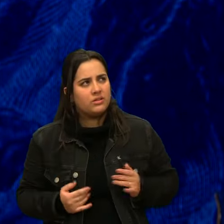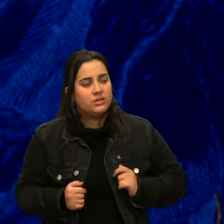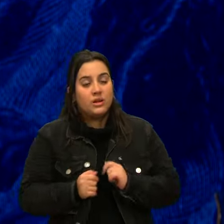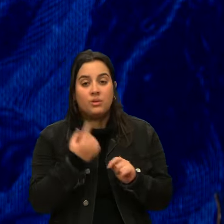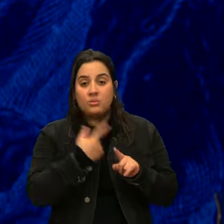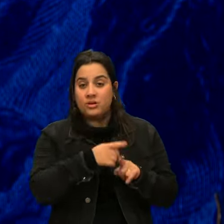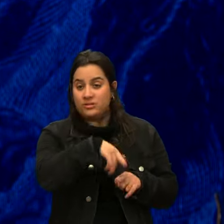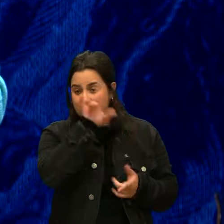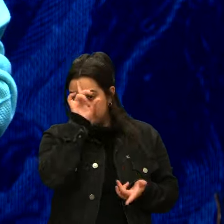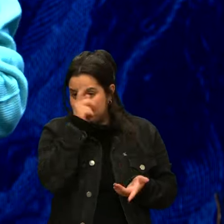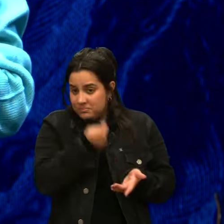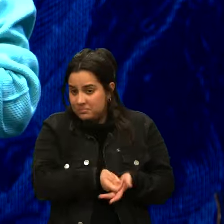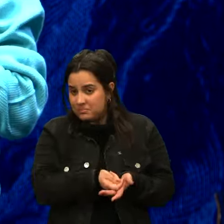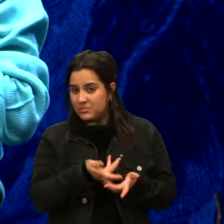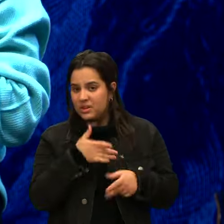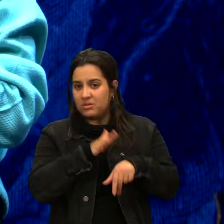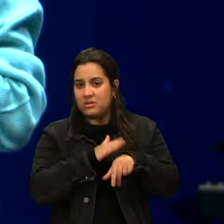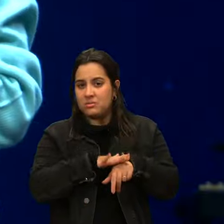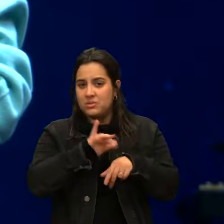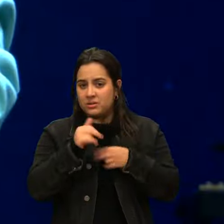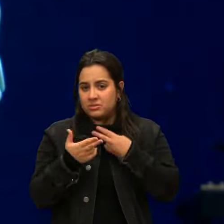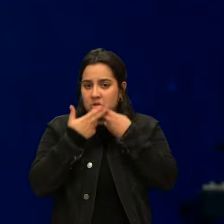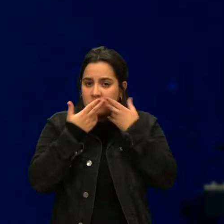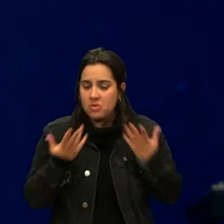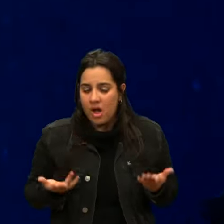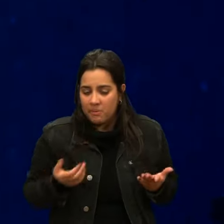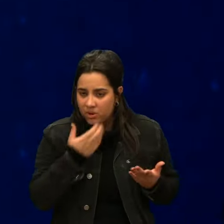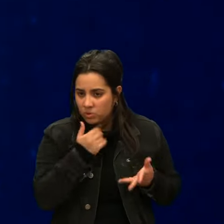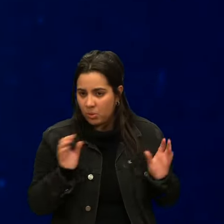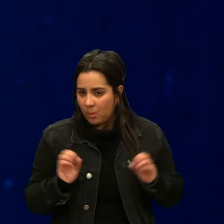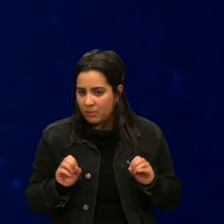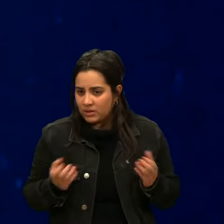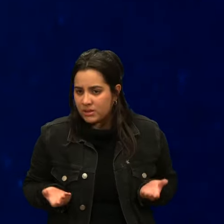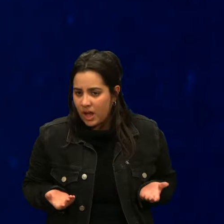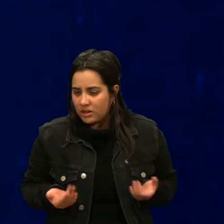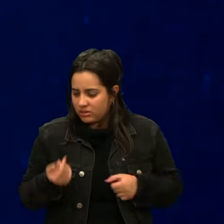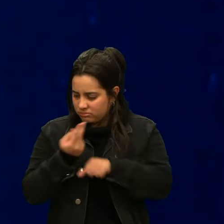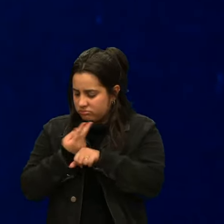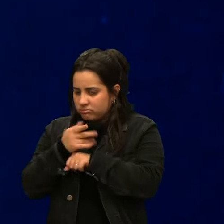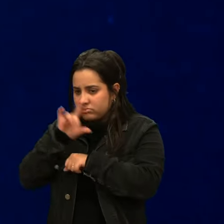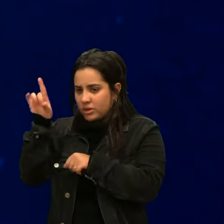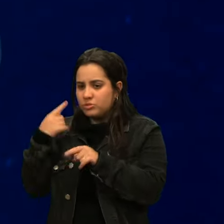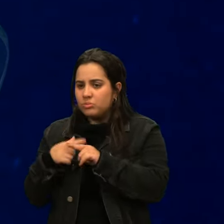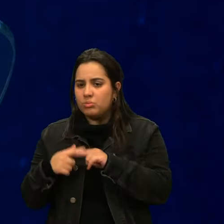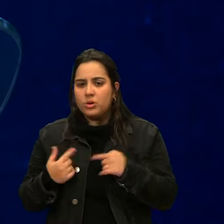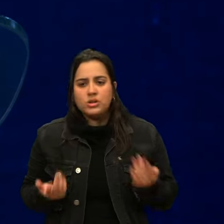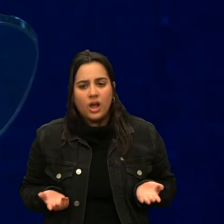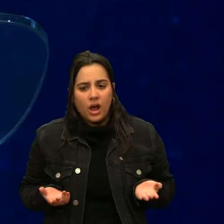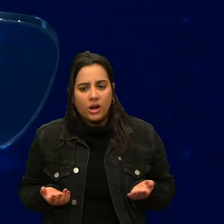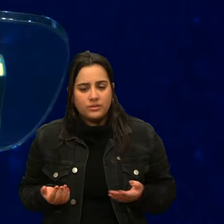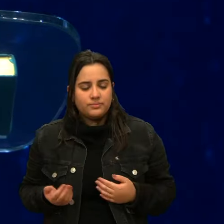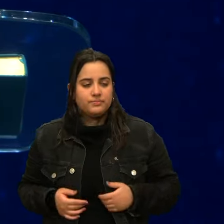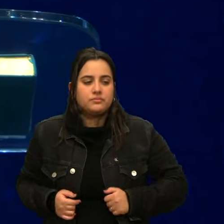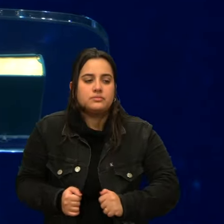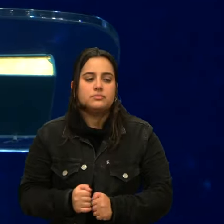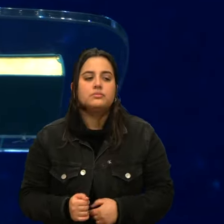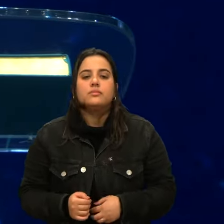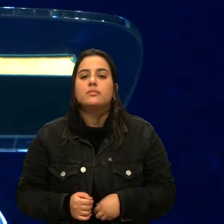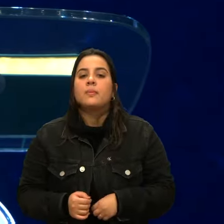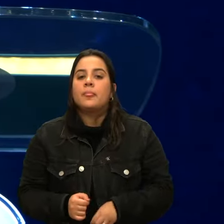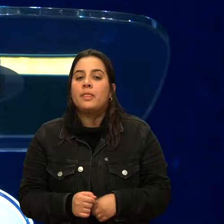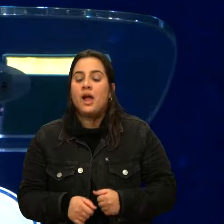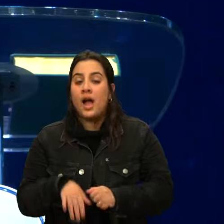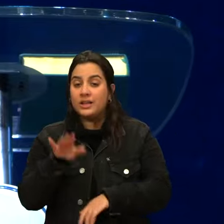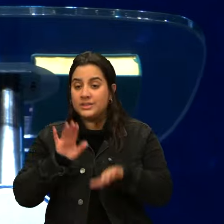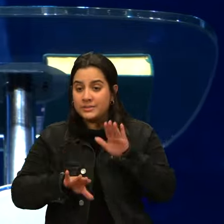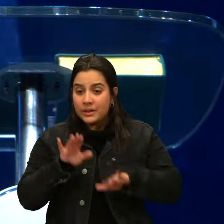decide tirar um tempo para jejuar, para não comer e buscar o Senhor? Talvez isso não faça sentido, mas